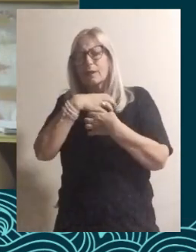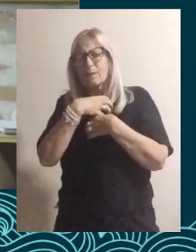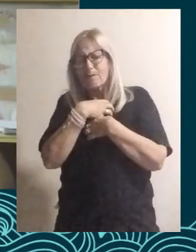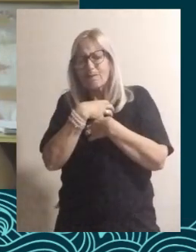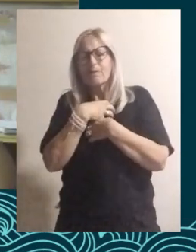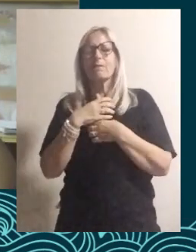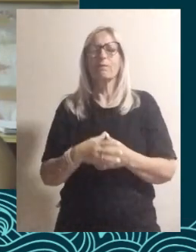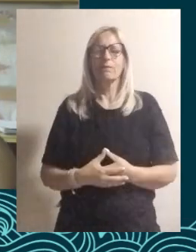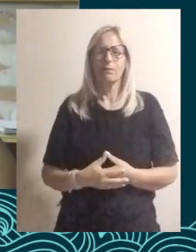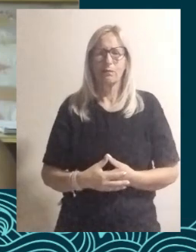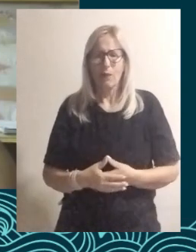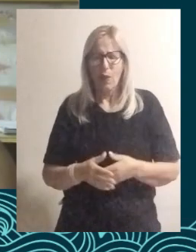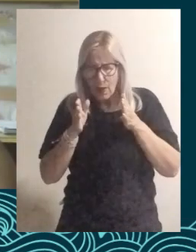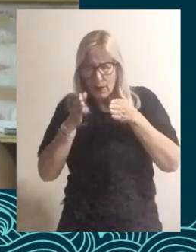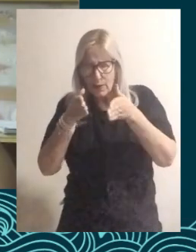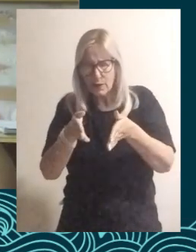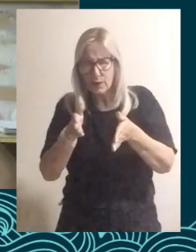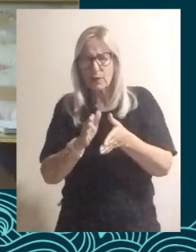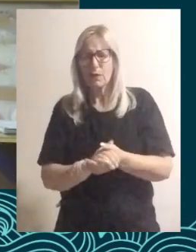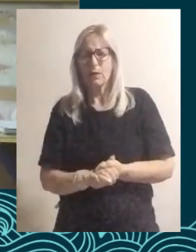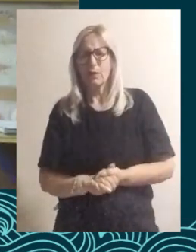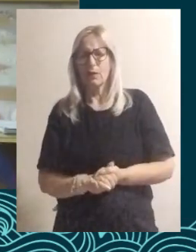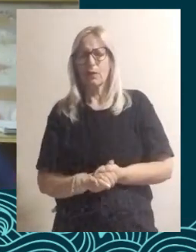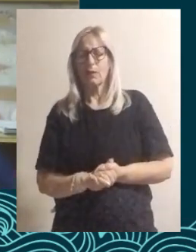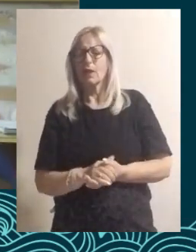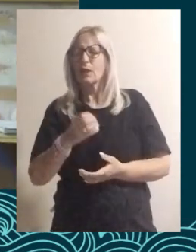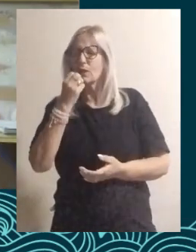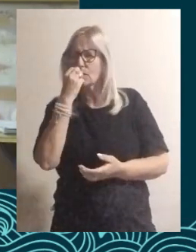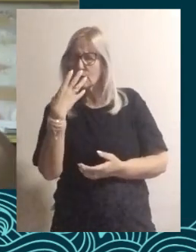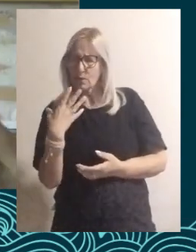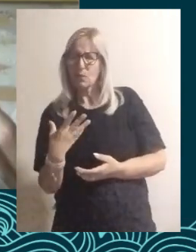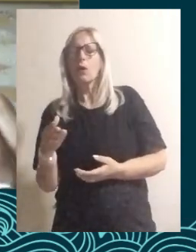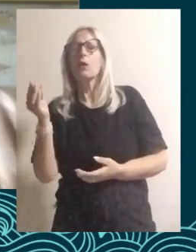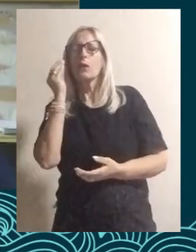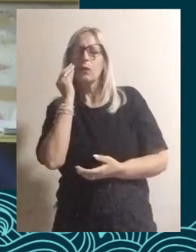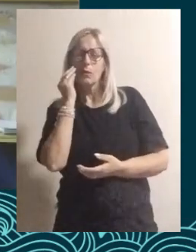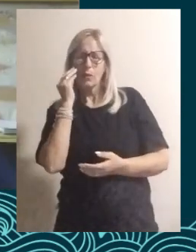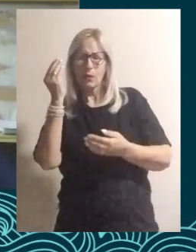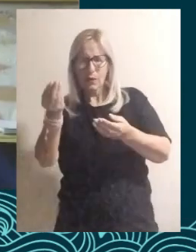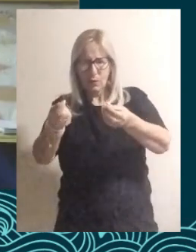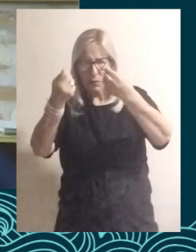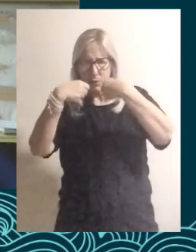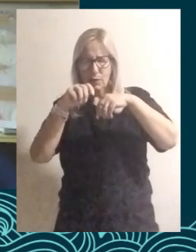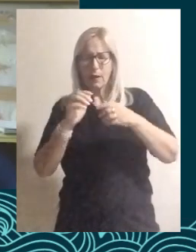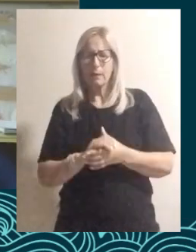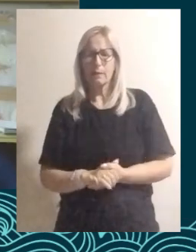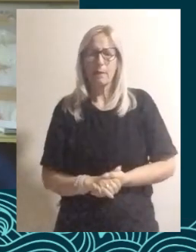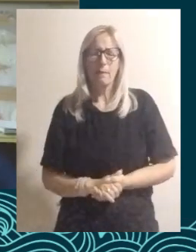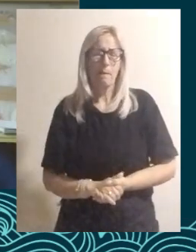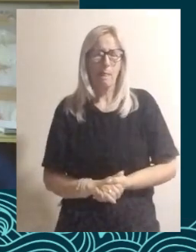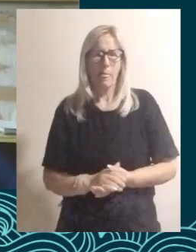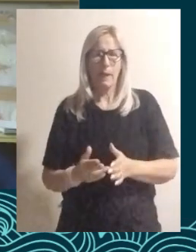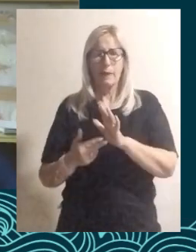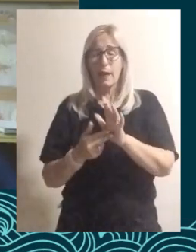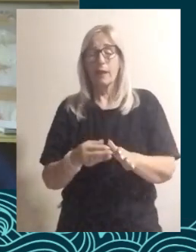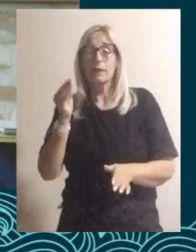isso antes contigo, desse foco, né, nas coisas boas que as experiências